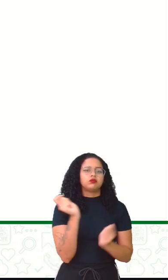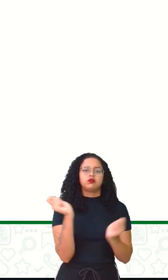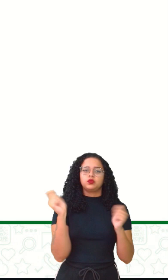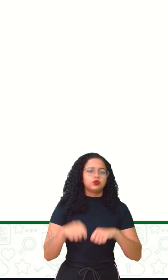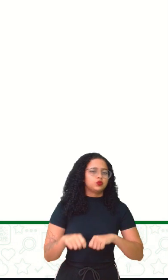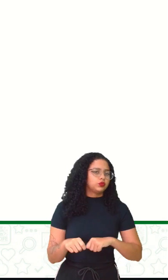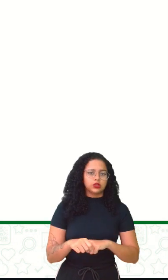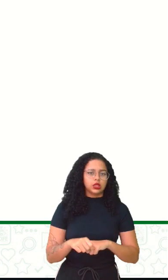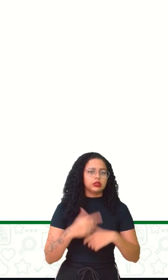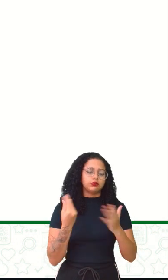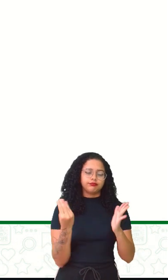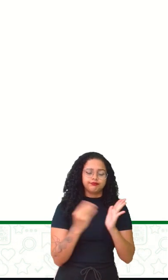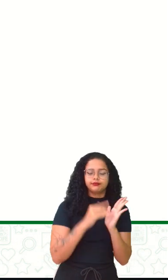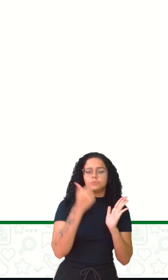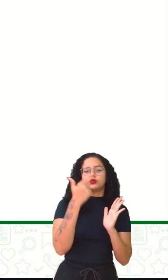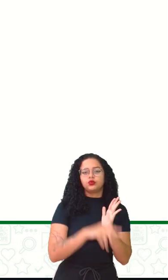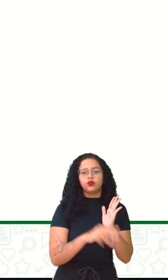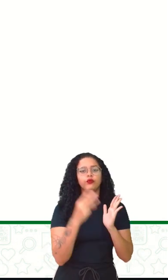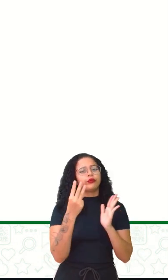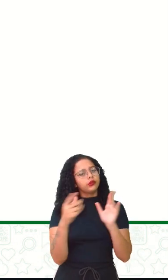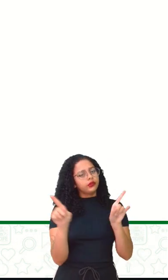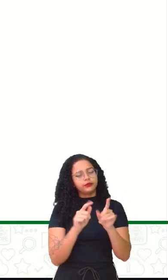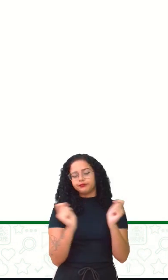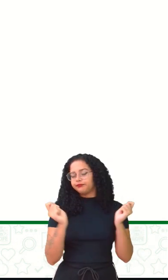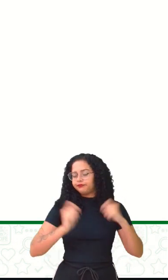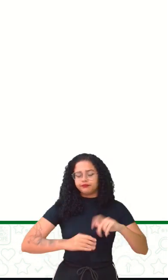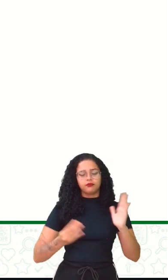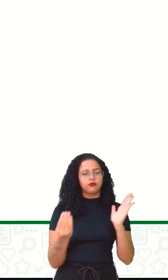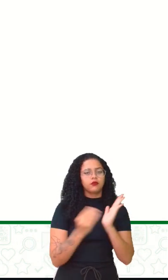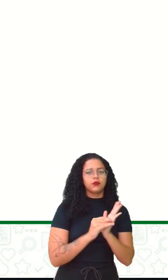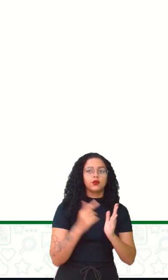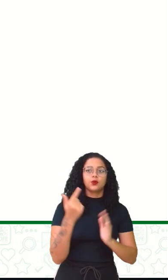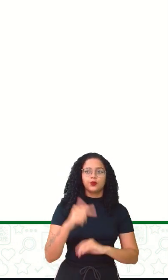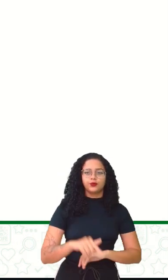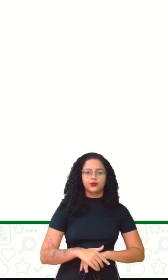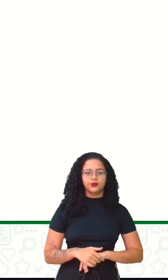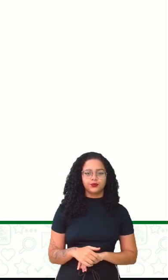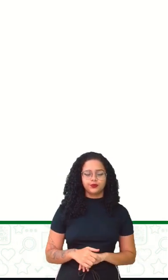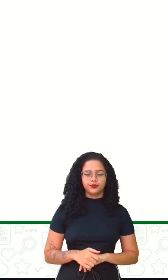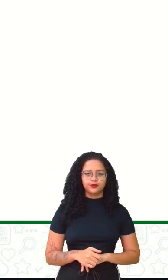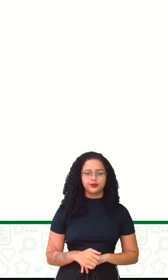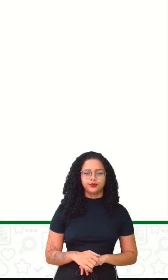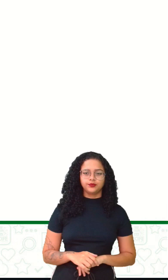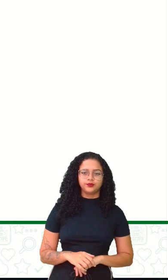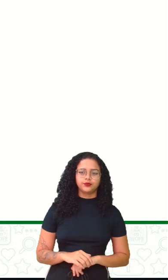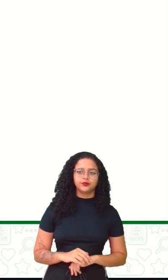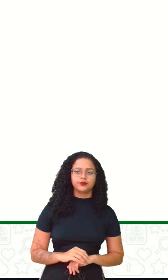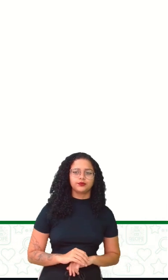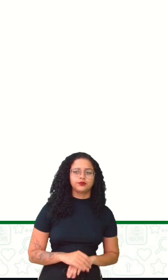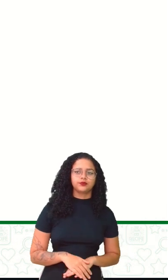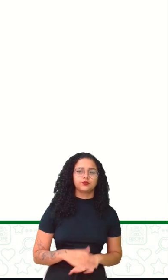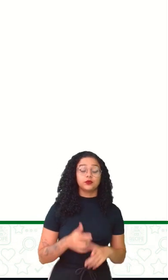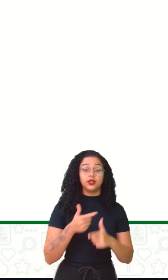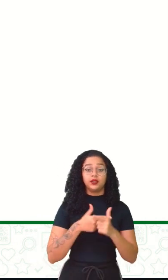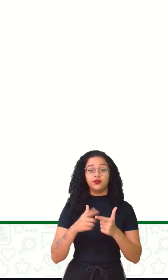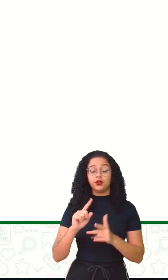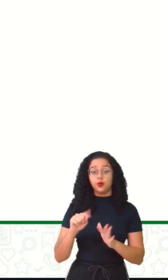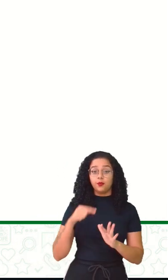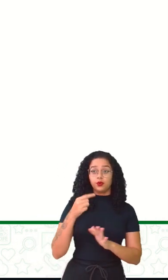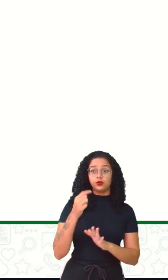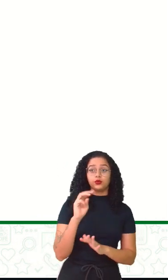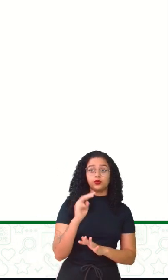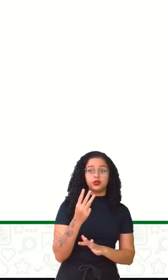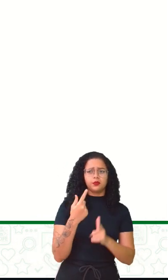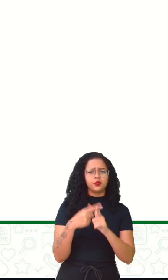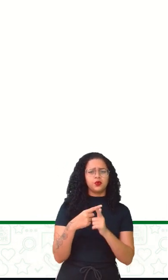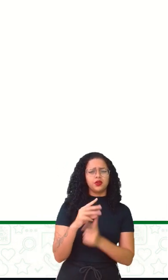2, repete. E o 3 também não dá para dividir, repete. E aí, eu vou dividir o próximo por 3. Por que